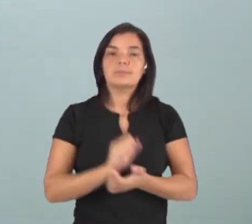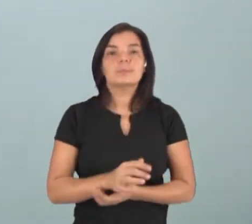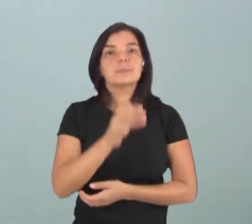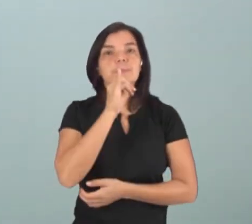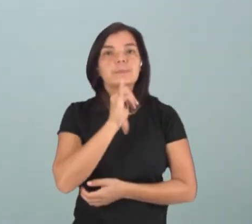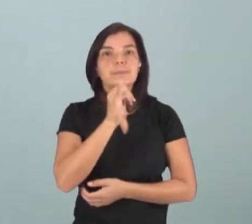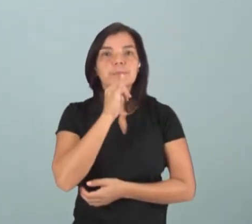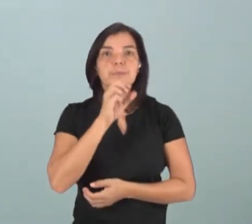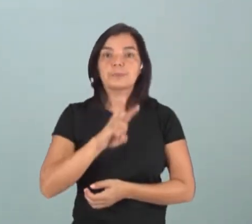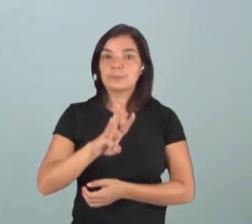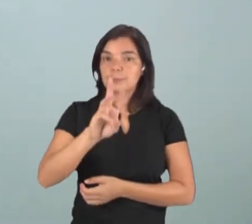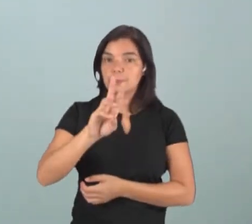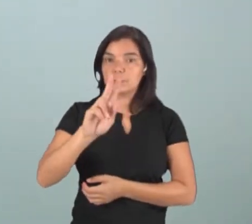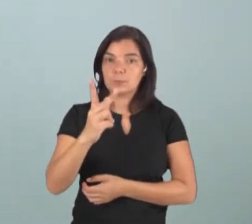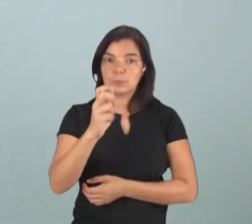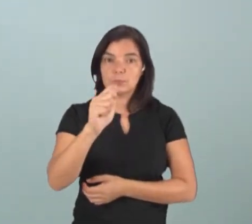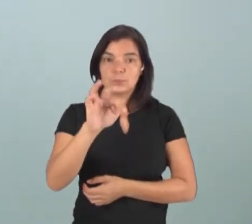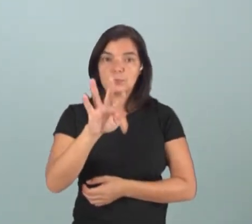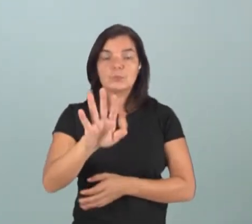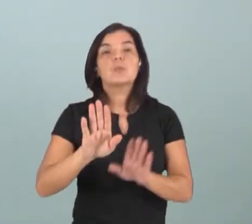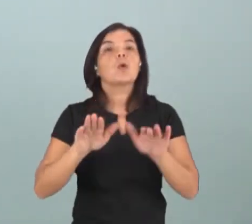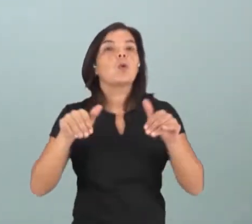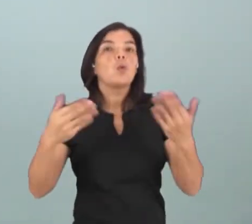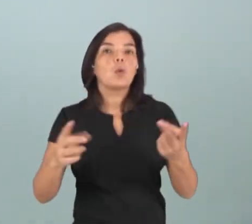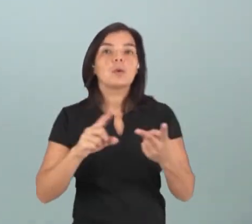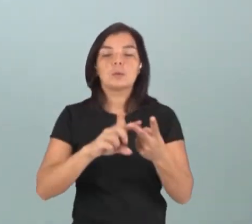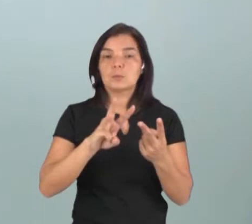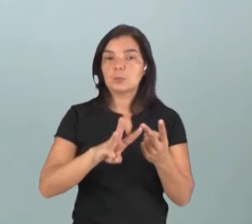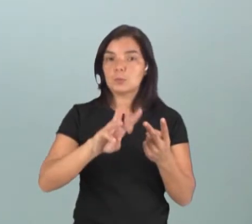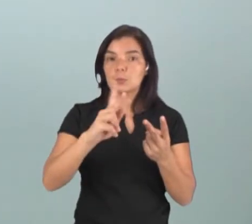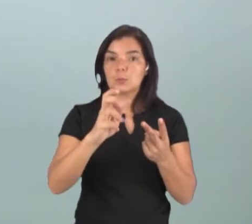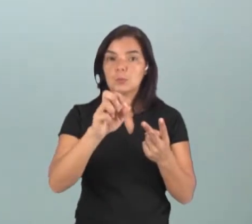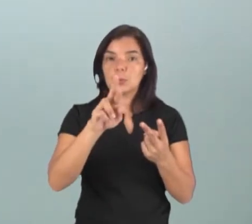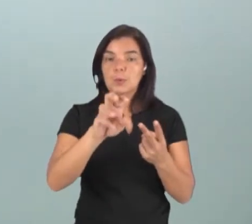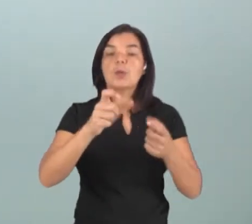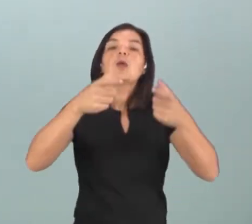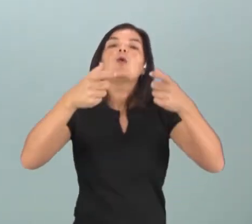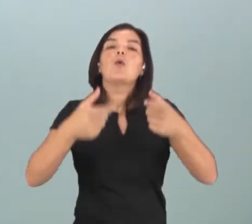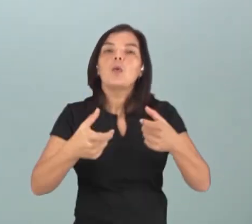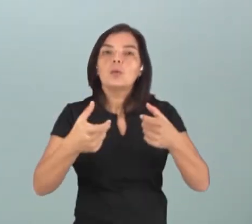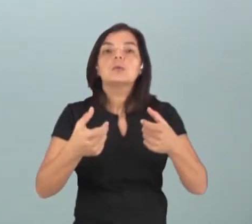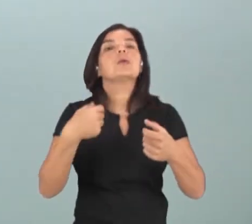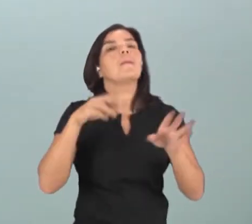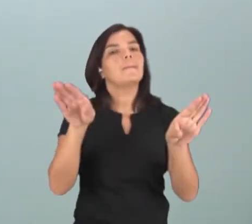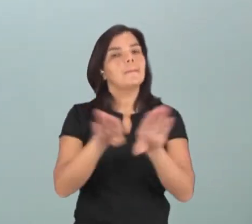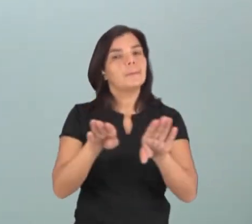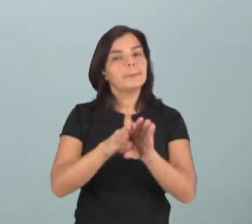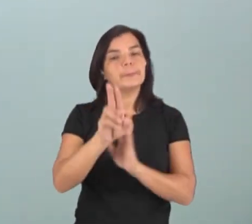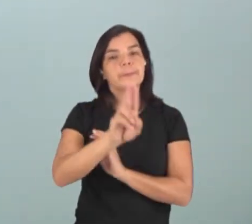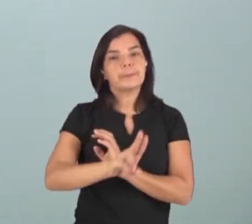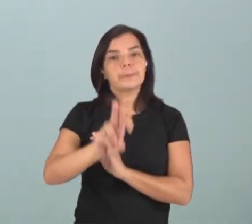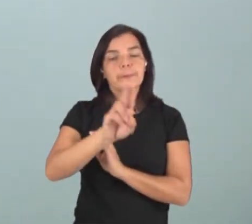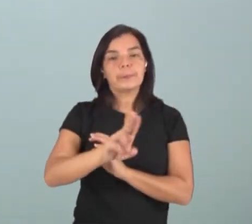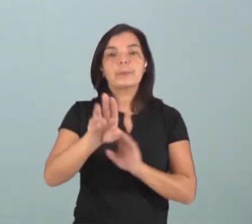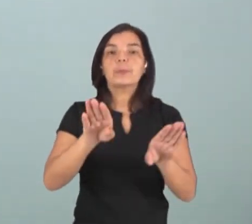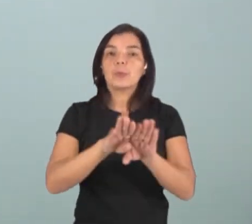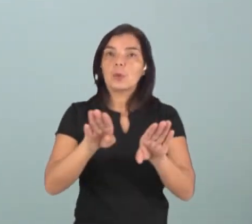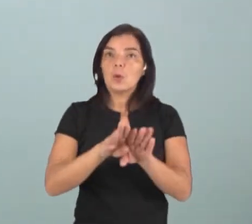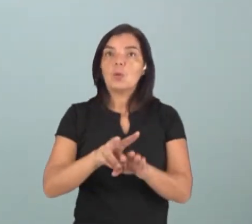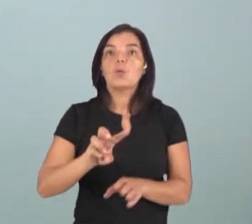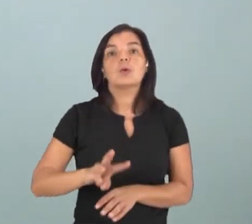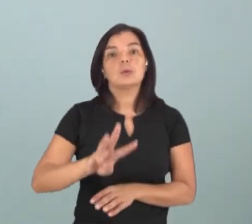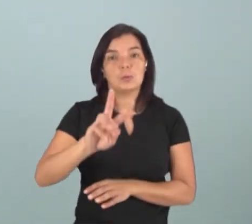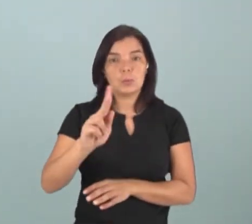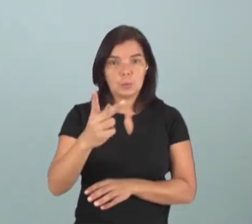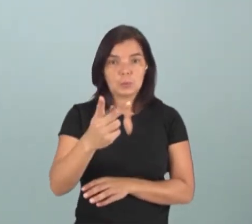Por exemplo, what vai significar o que ou qual, where, onde. Então, você também pode usar essas double age questions quando